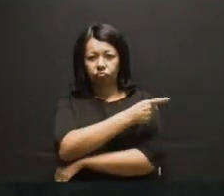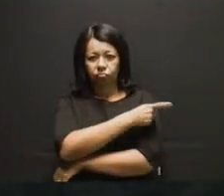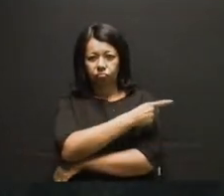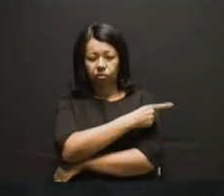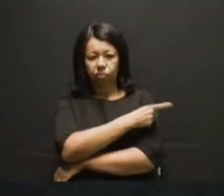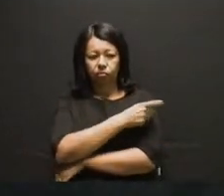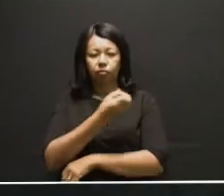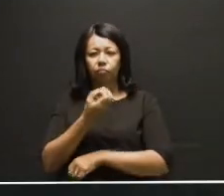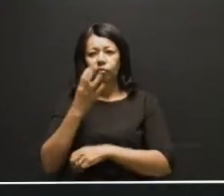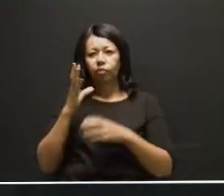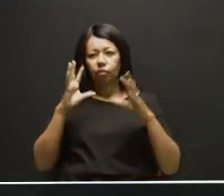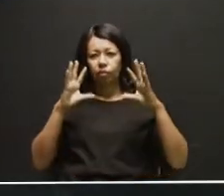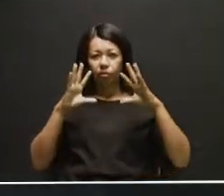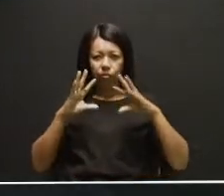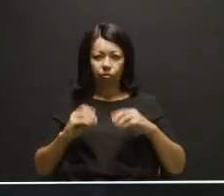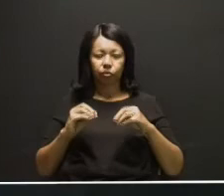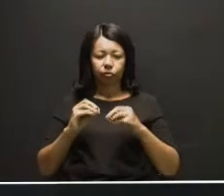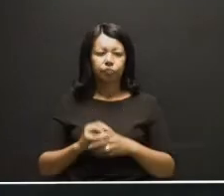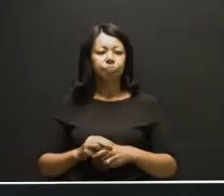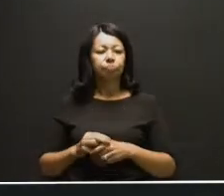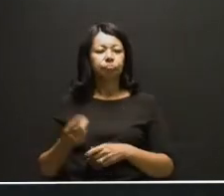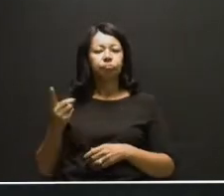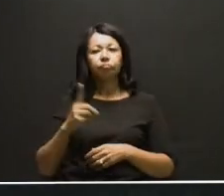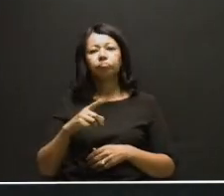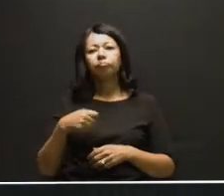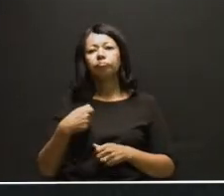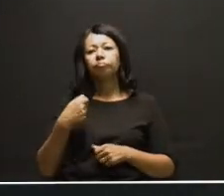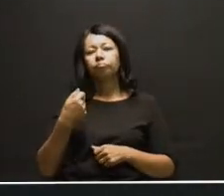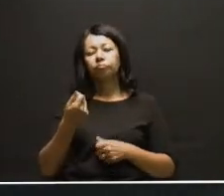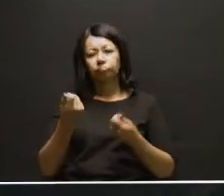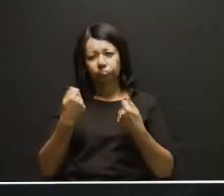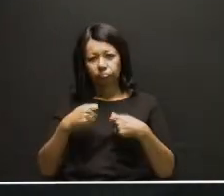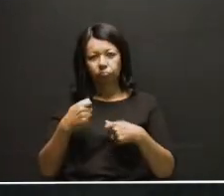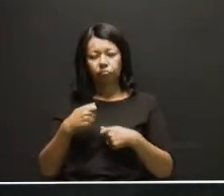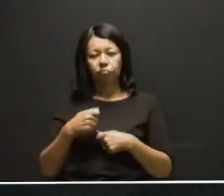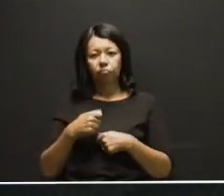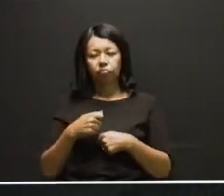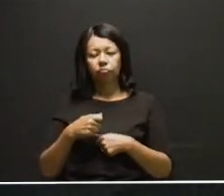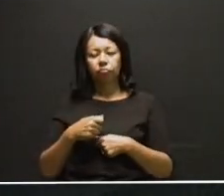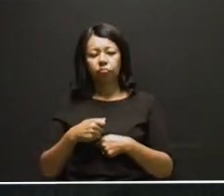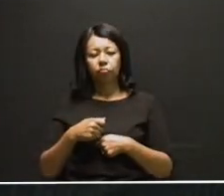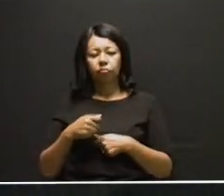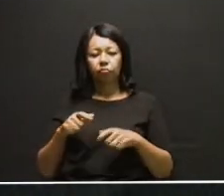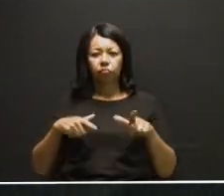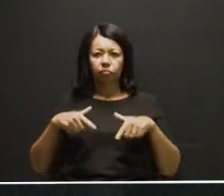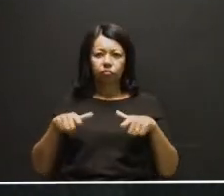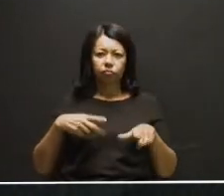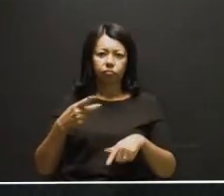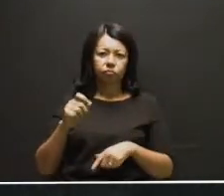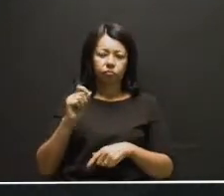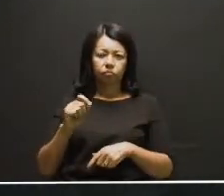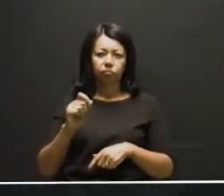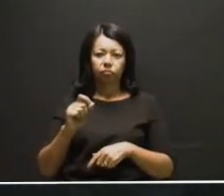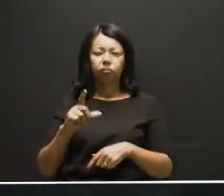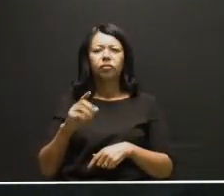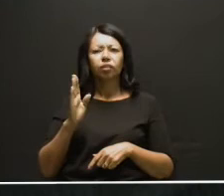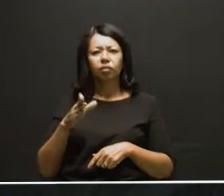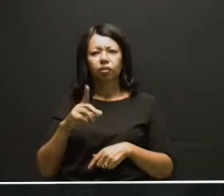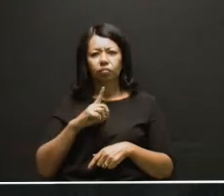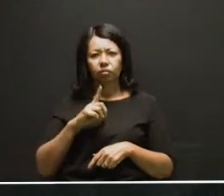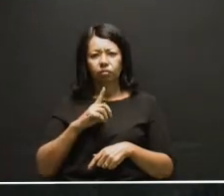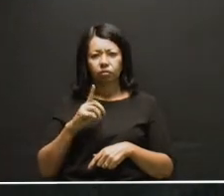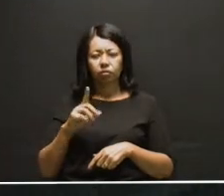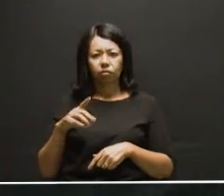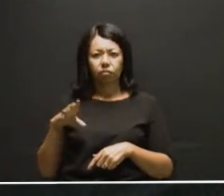da tv câmara é acima de tudo trazer é o profissionalismo aquilo que já deveria existir em